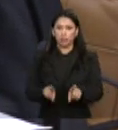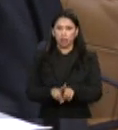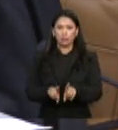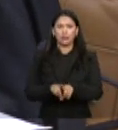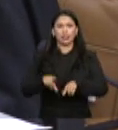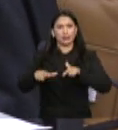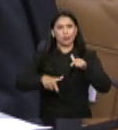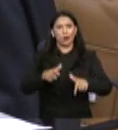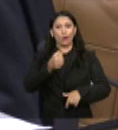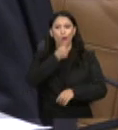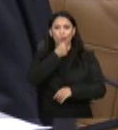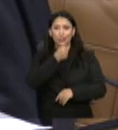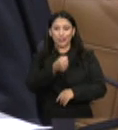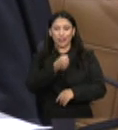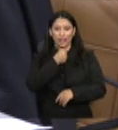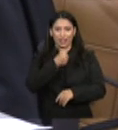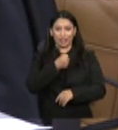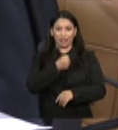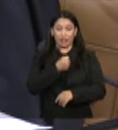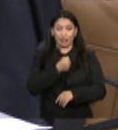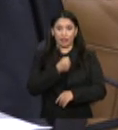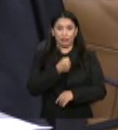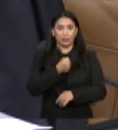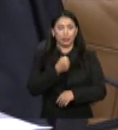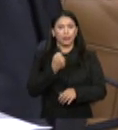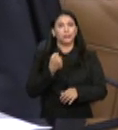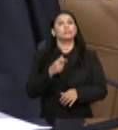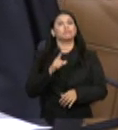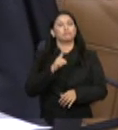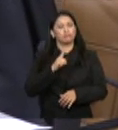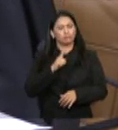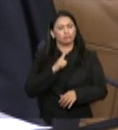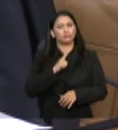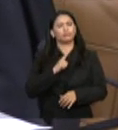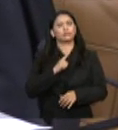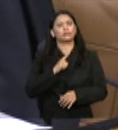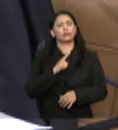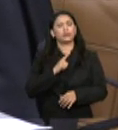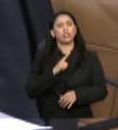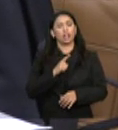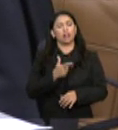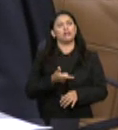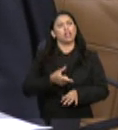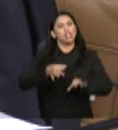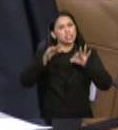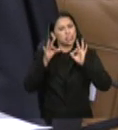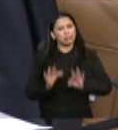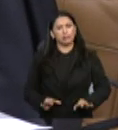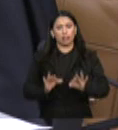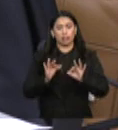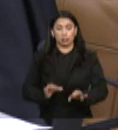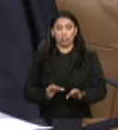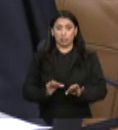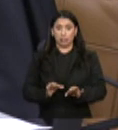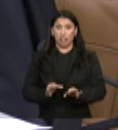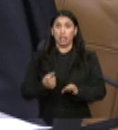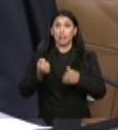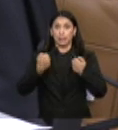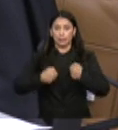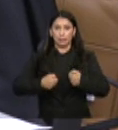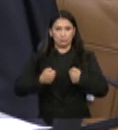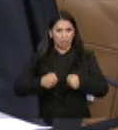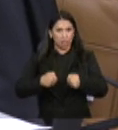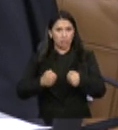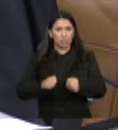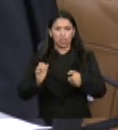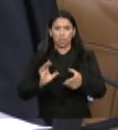jornalista esse mundos ou exerceu com a convicção de que não há liberdade nem democracia